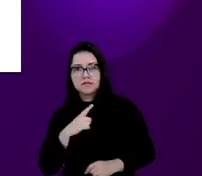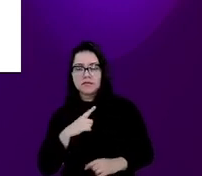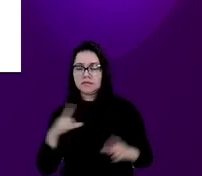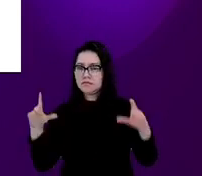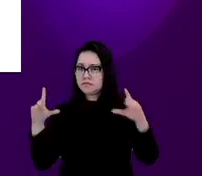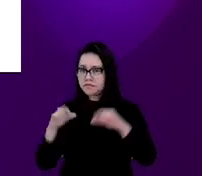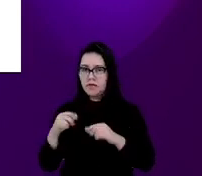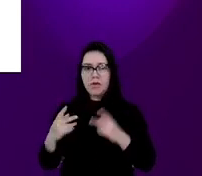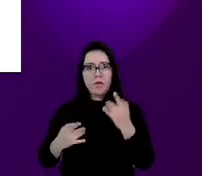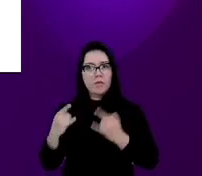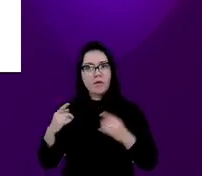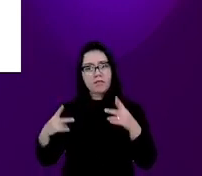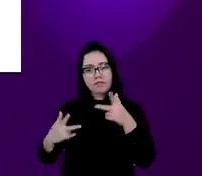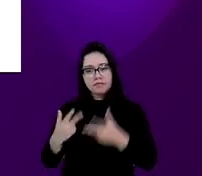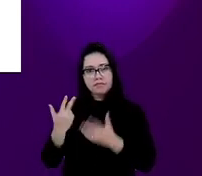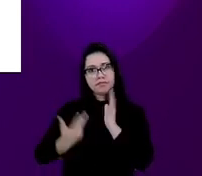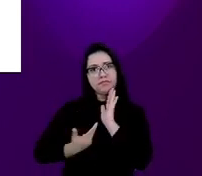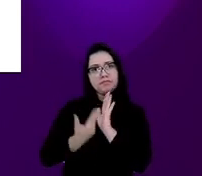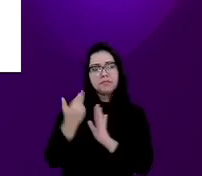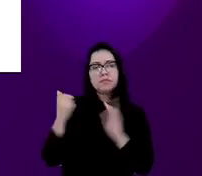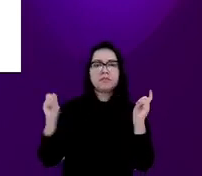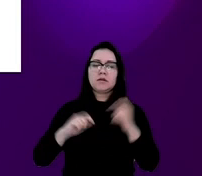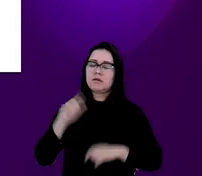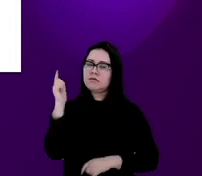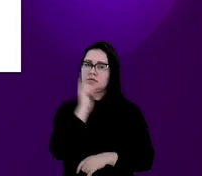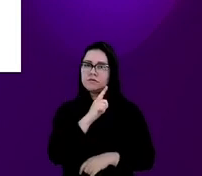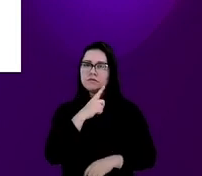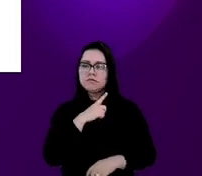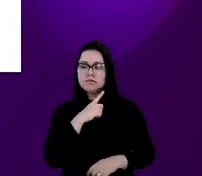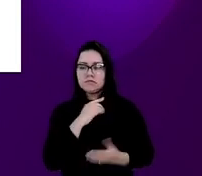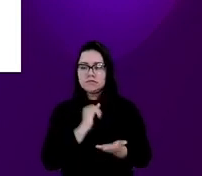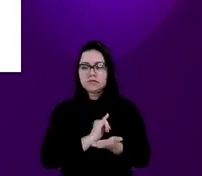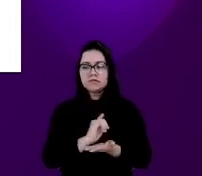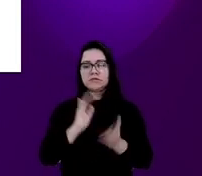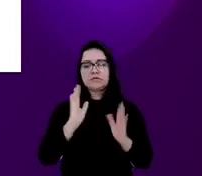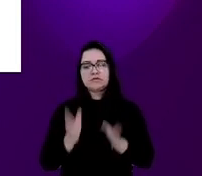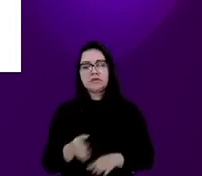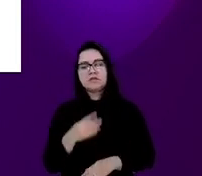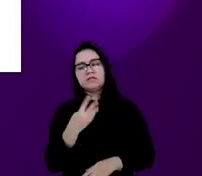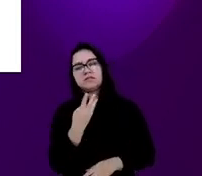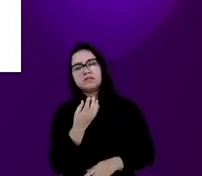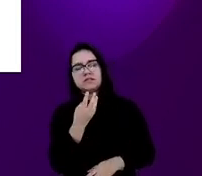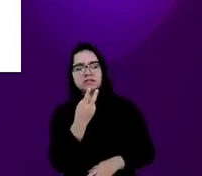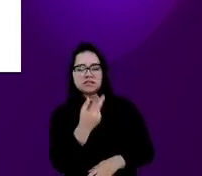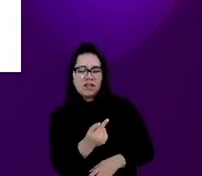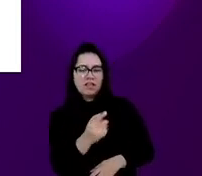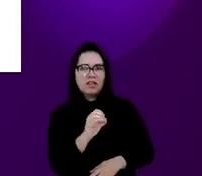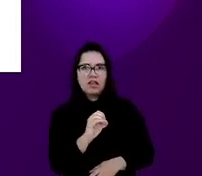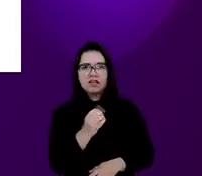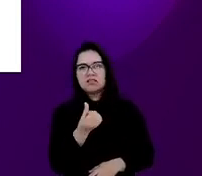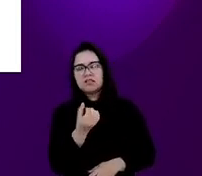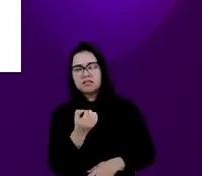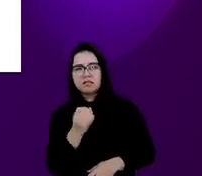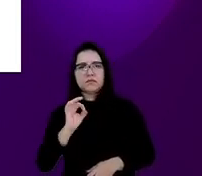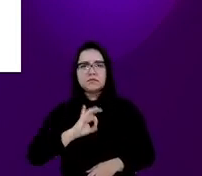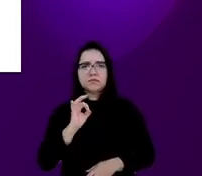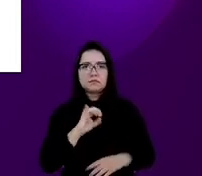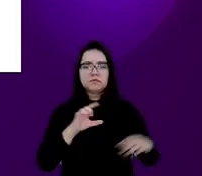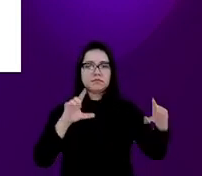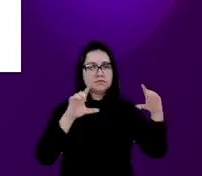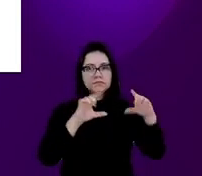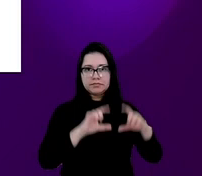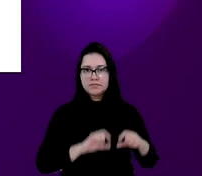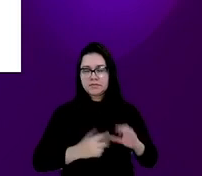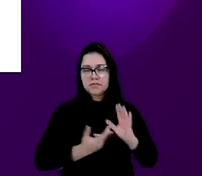veio exatamente para poder diminuir. Então, desde a introdução, que se viu que você diminui em torno de 60% a 70% o índice de cirurgias abertas